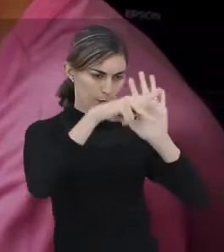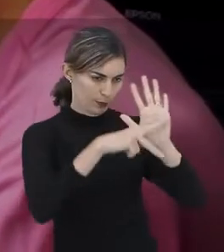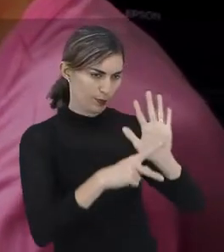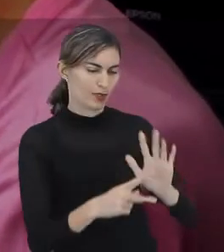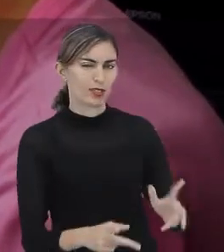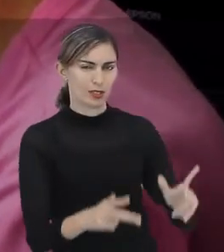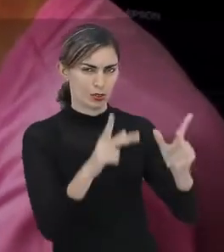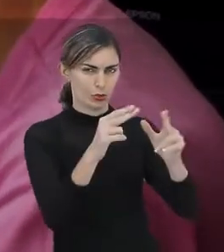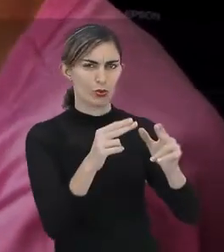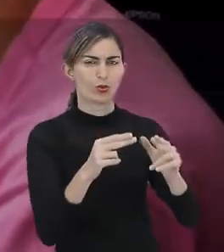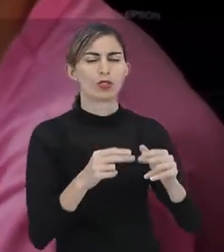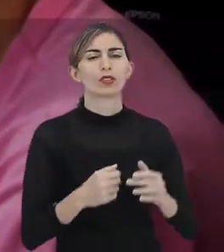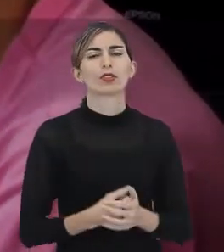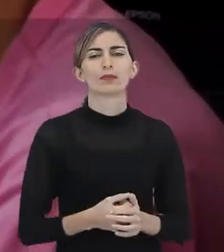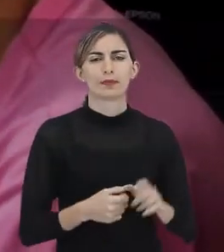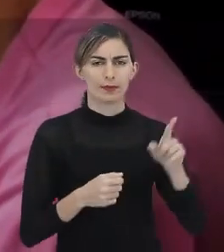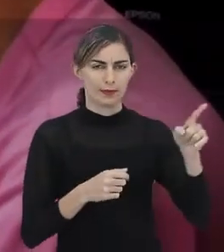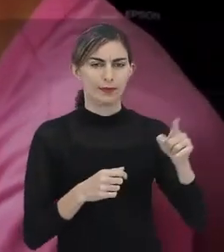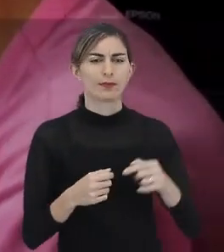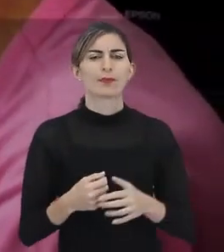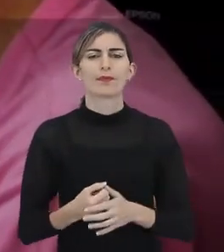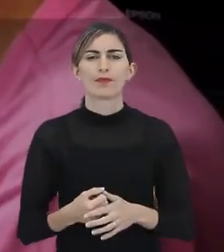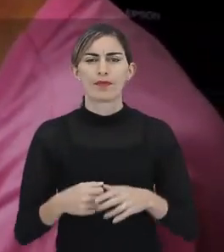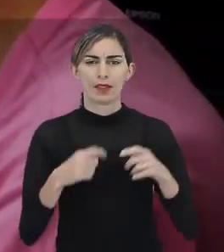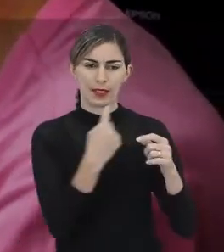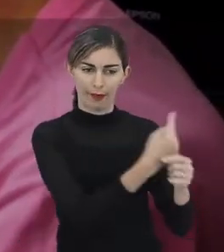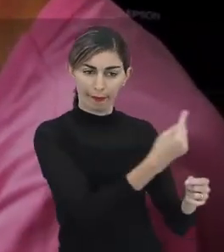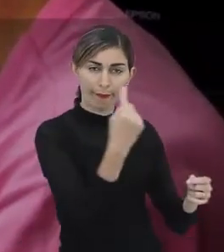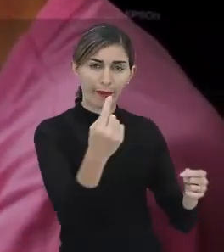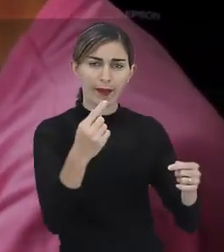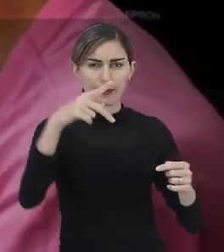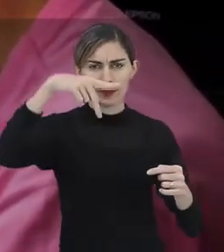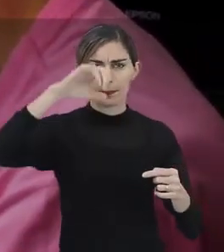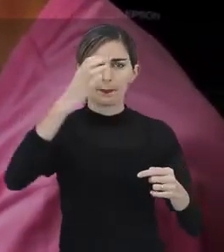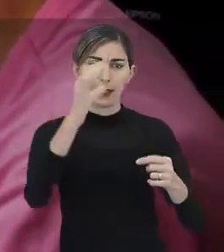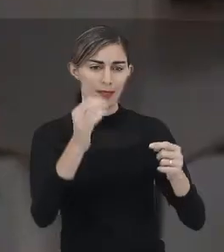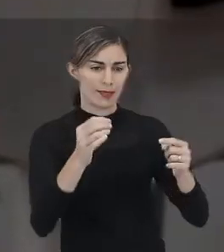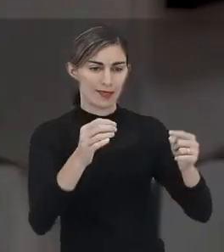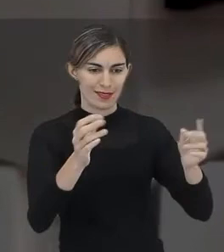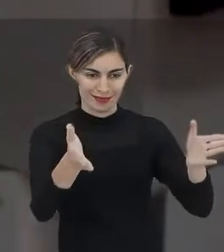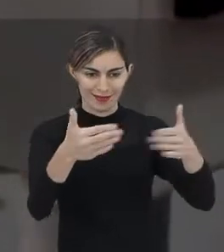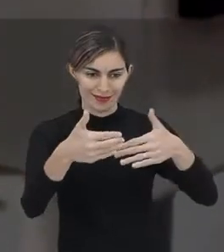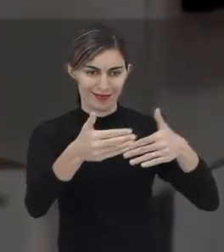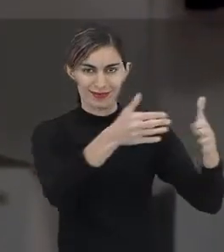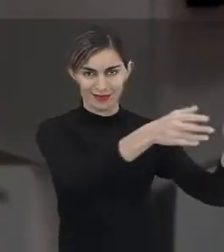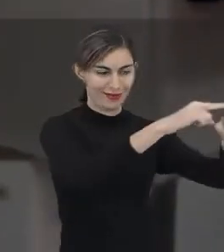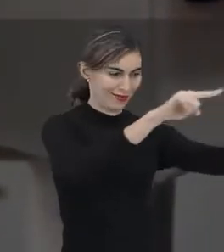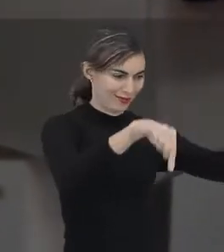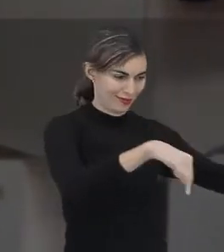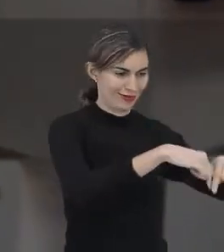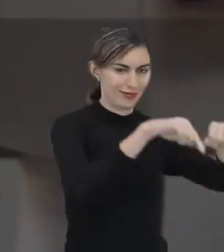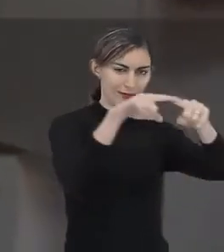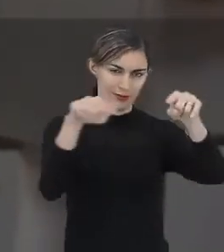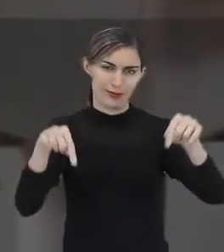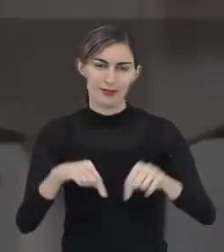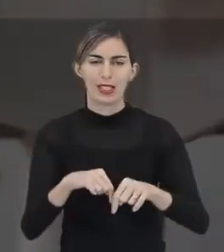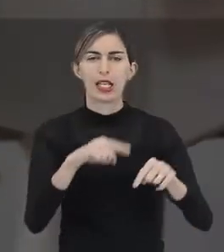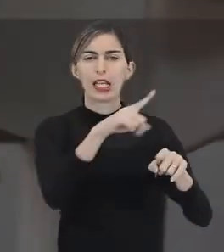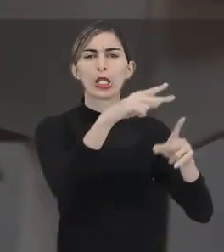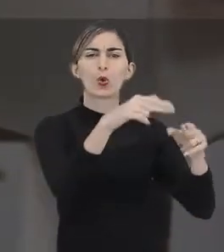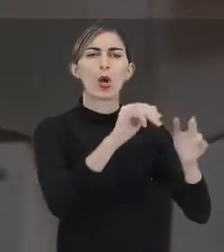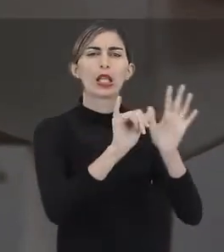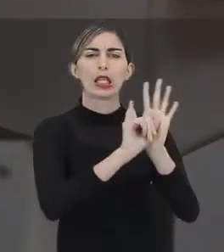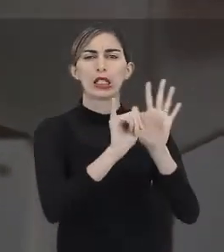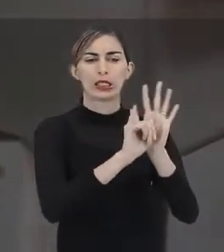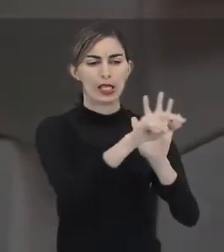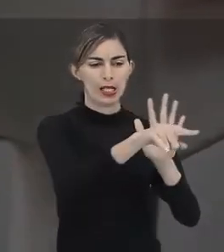plano de corte é recebido pela seccionadora e para cada peça que é cortada, ela libera uma etiqueta. Essa etiqueta é a identidade da